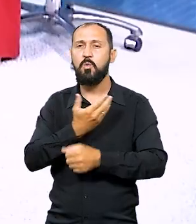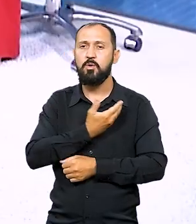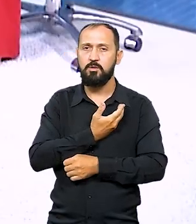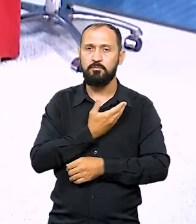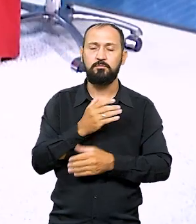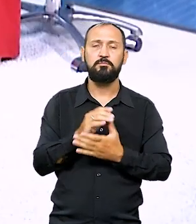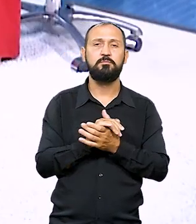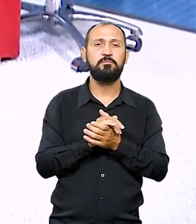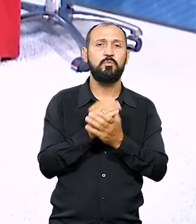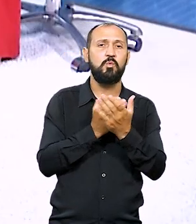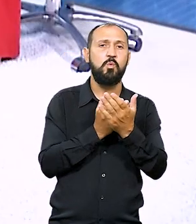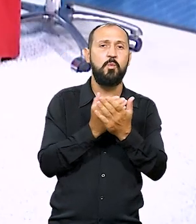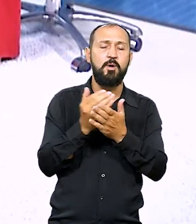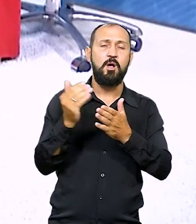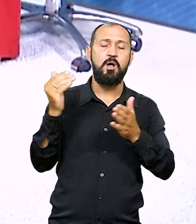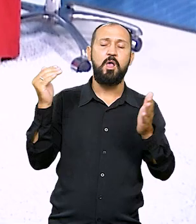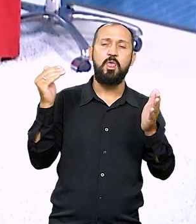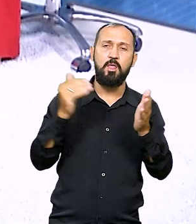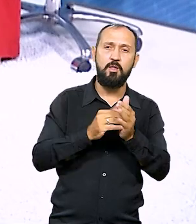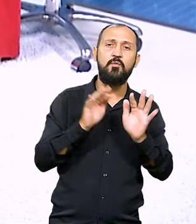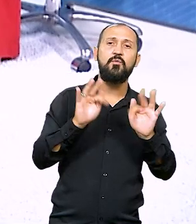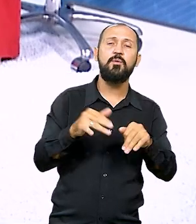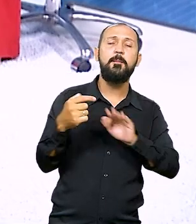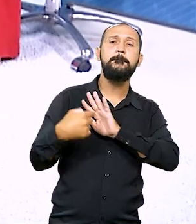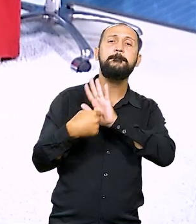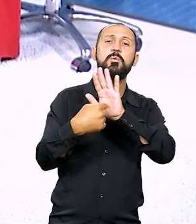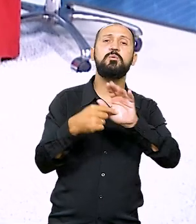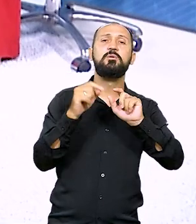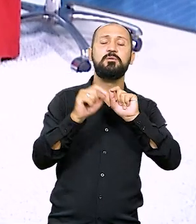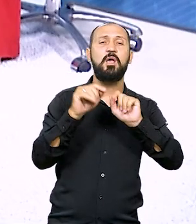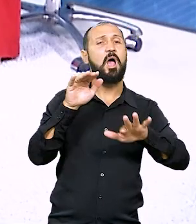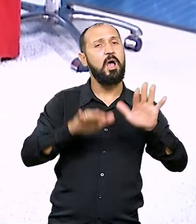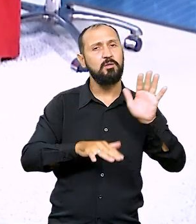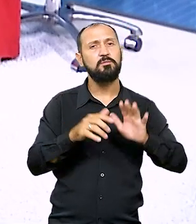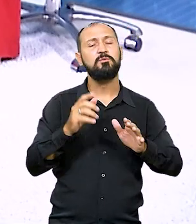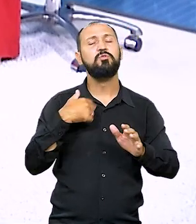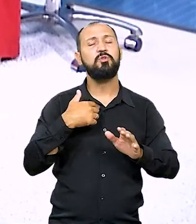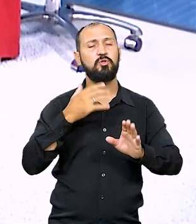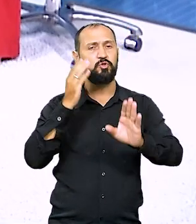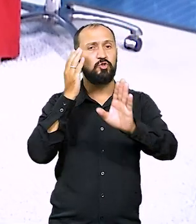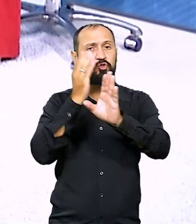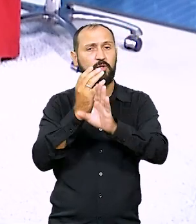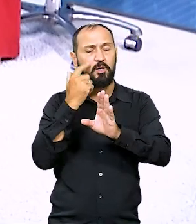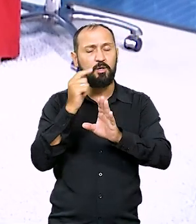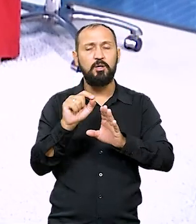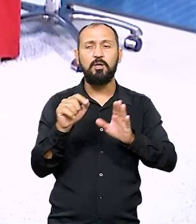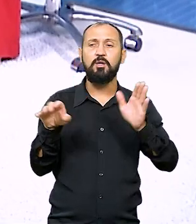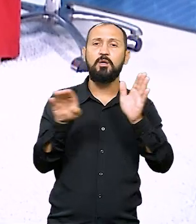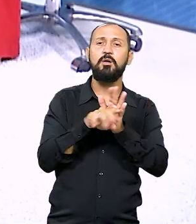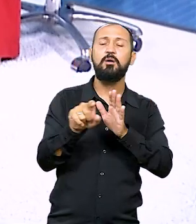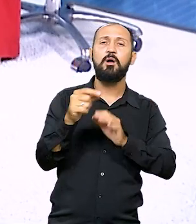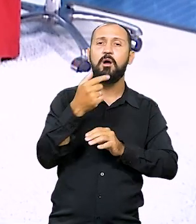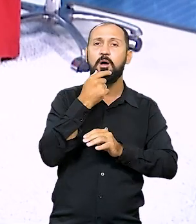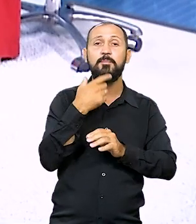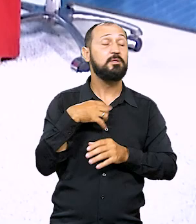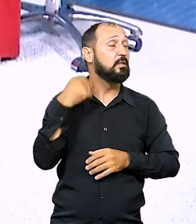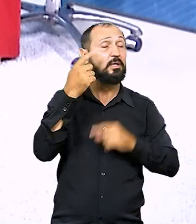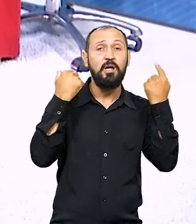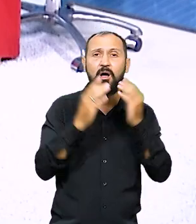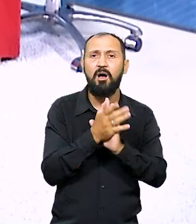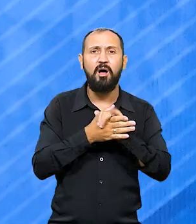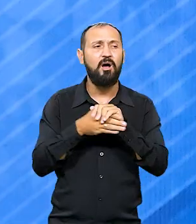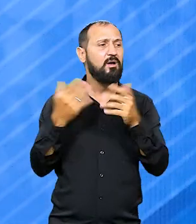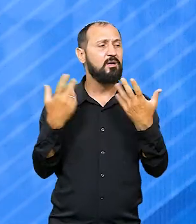suporte ao colega, do começo ao fim, tentando demonstrar. Muitas vezes eu já cheguei em situação de flagrante que o colega